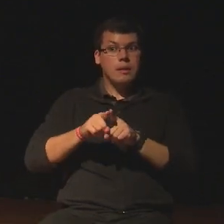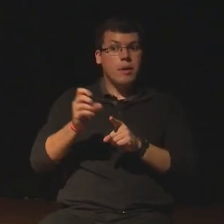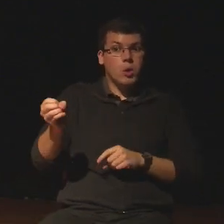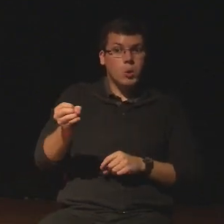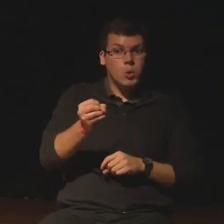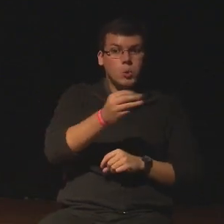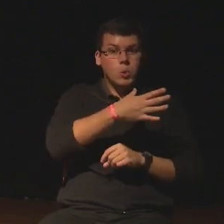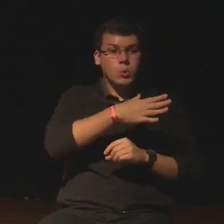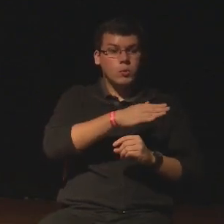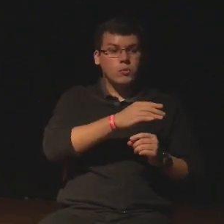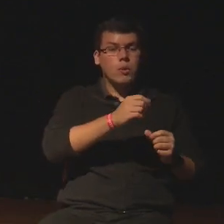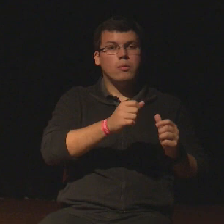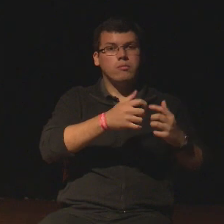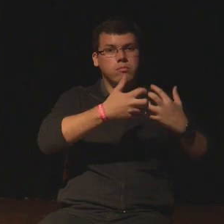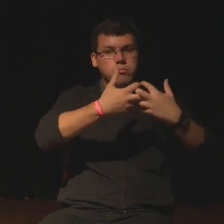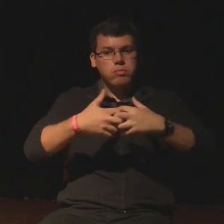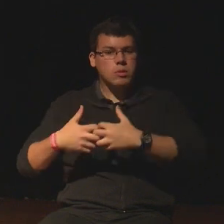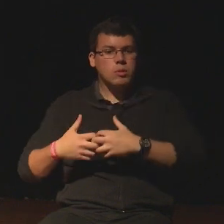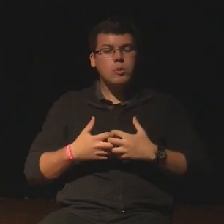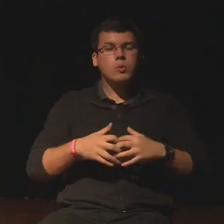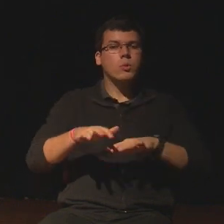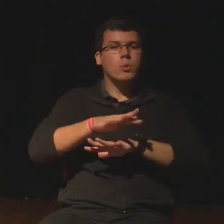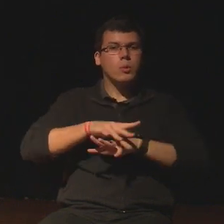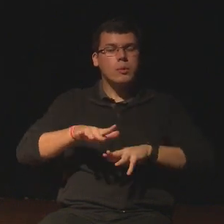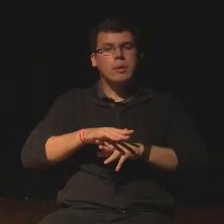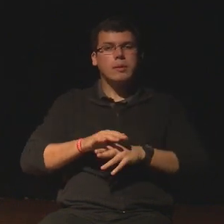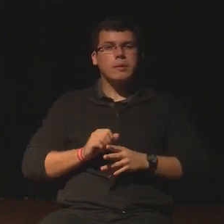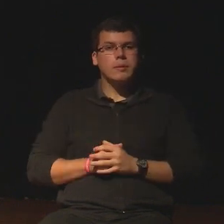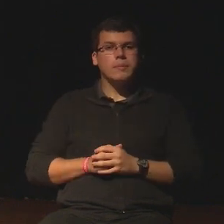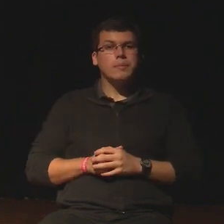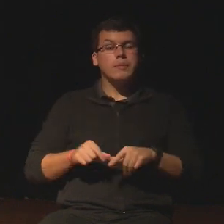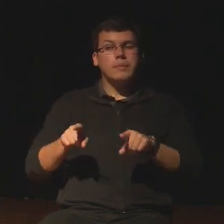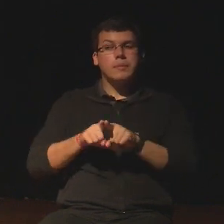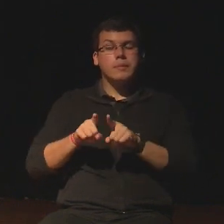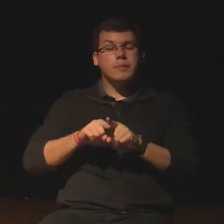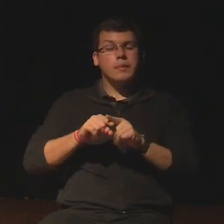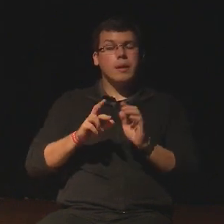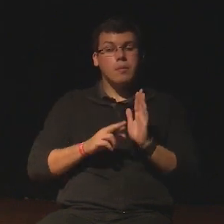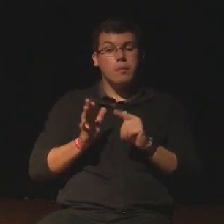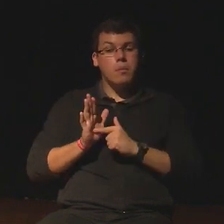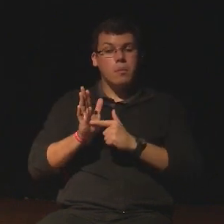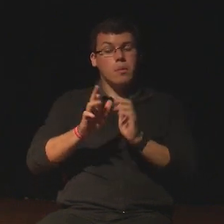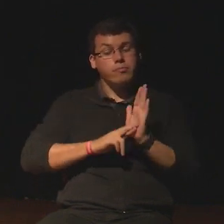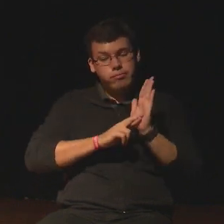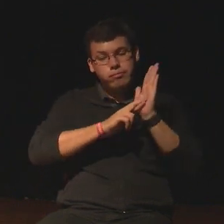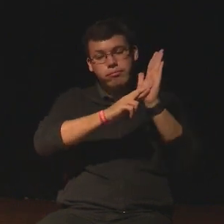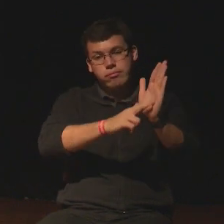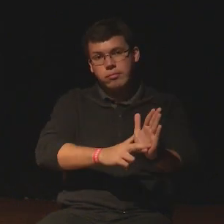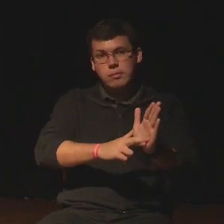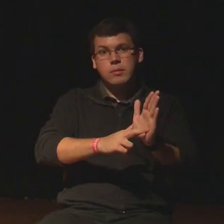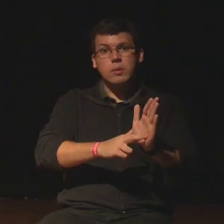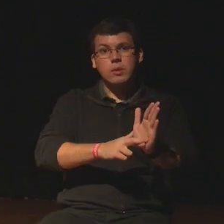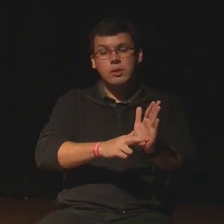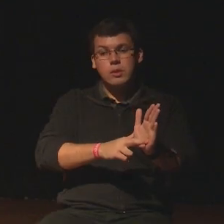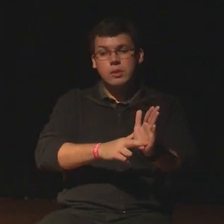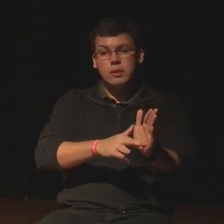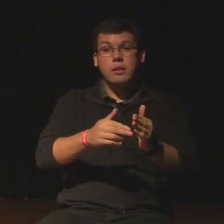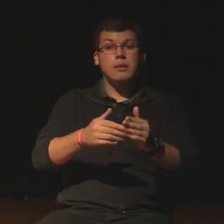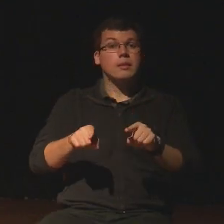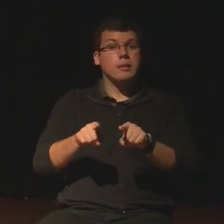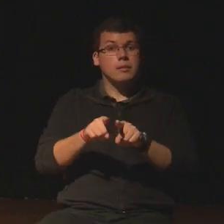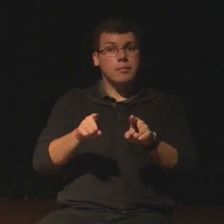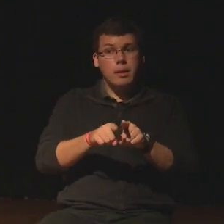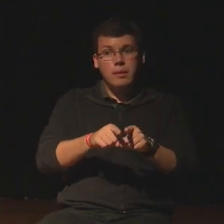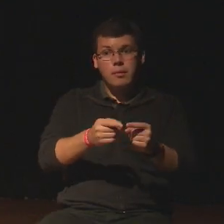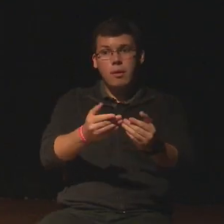Durante essa audiência, também serão apresentados o relatório devolutivo da consulta pública e informações sobre o chamamento